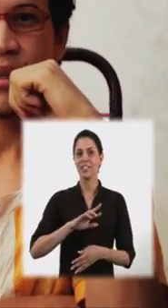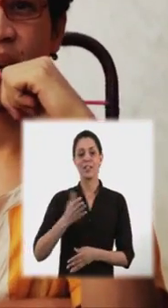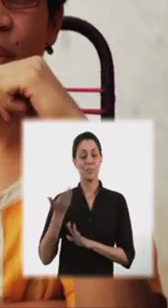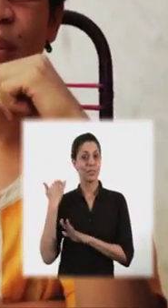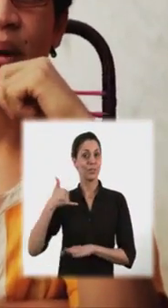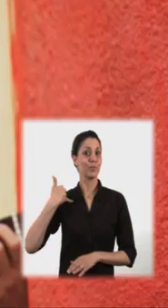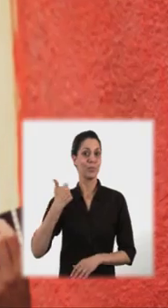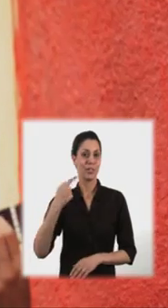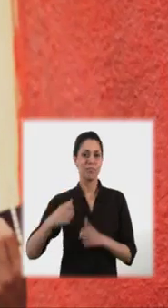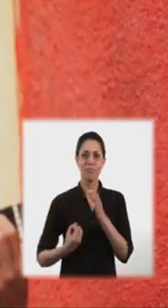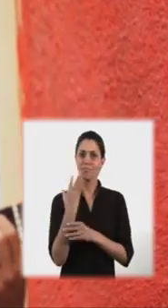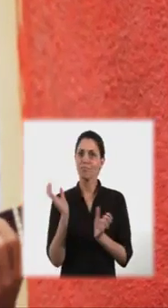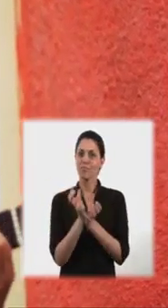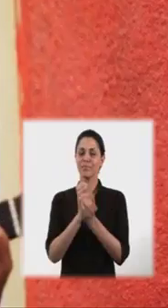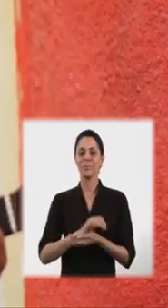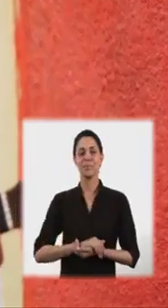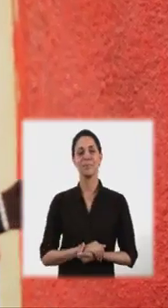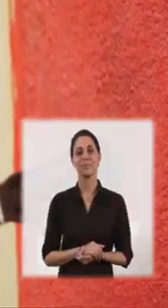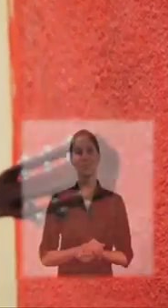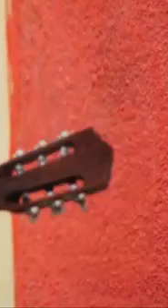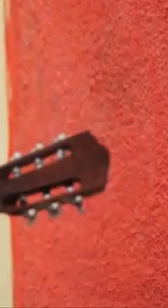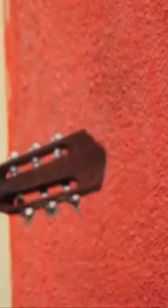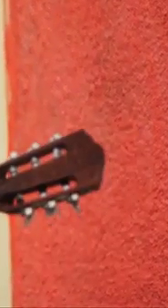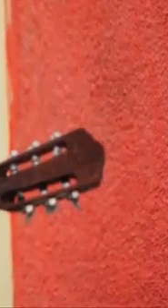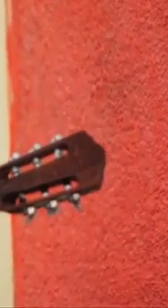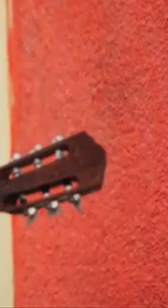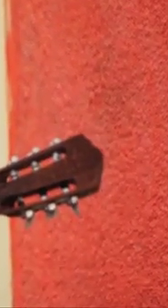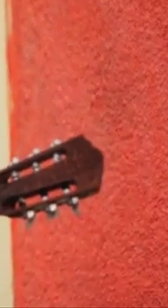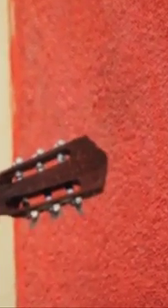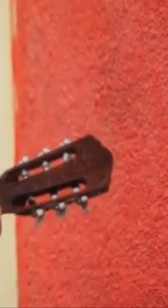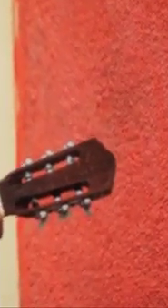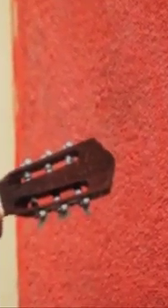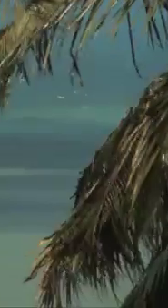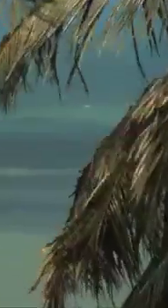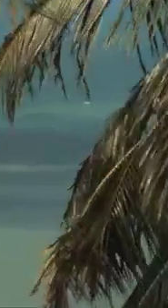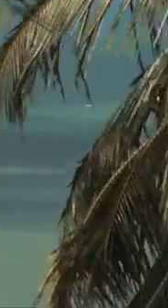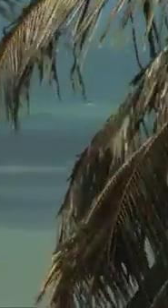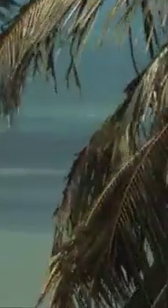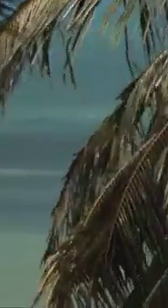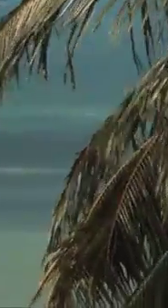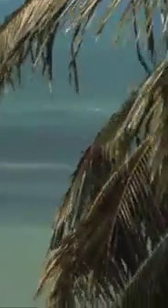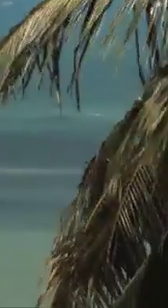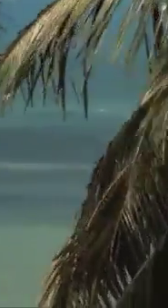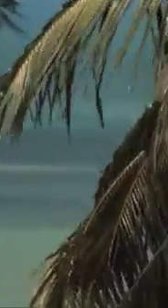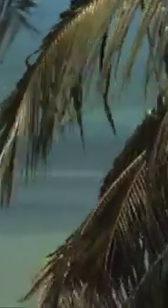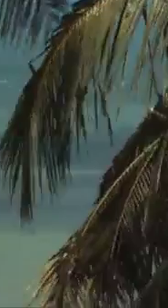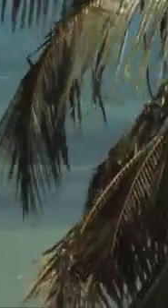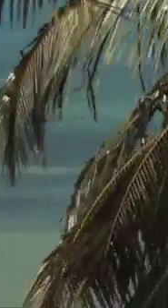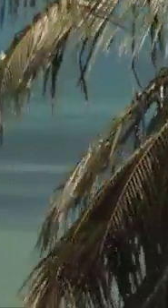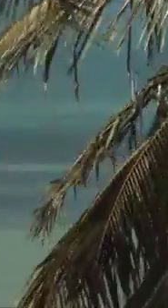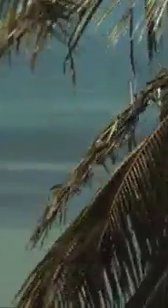eu montei a minha primeira banda. Domingo bem cedinho, foi-se embora trabalhar. Acordou às